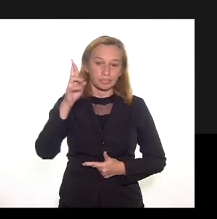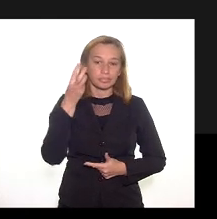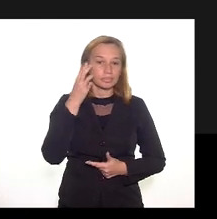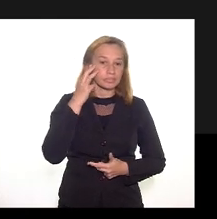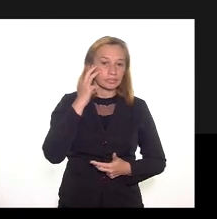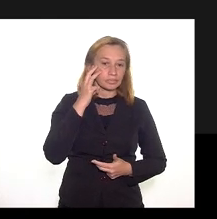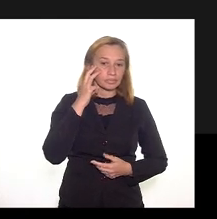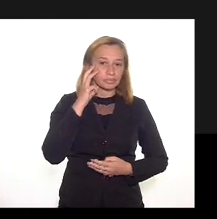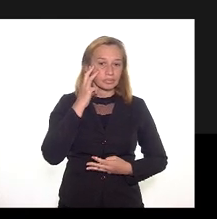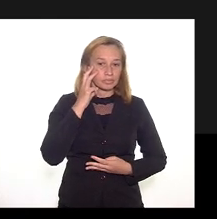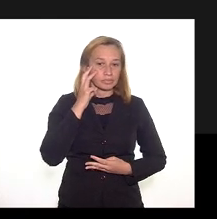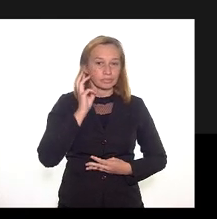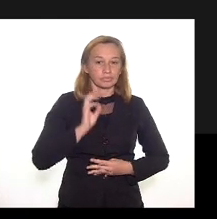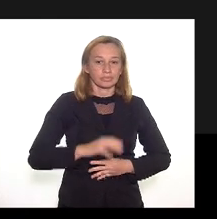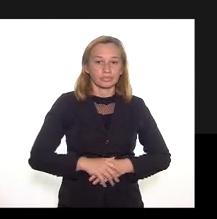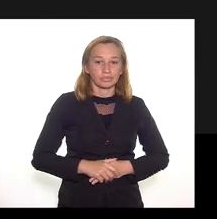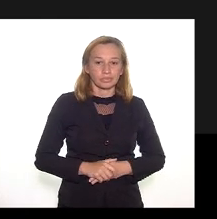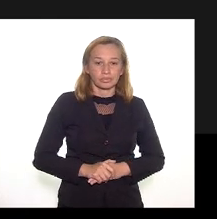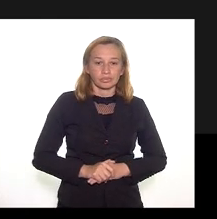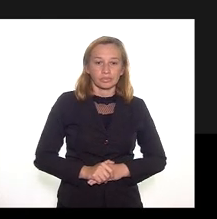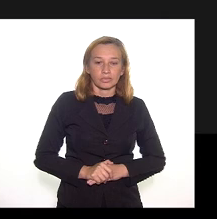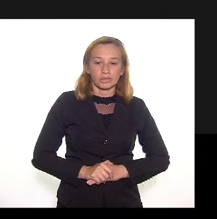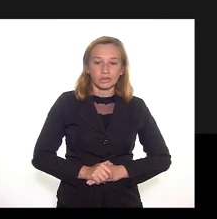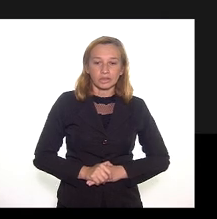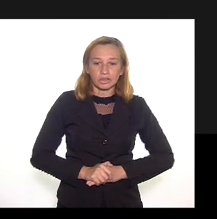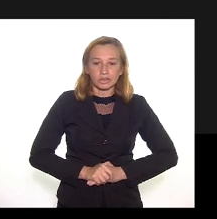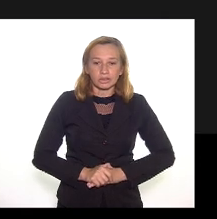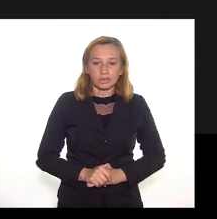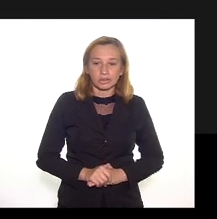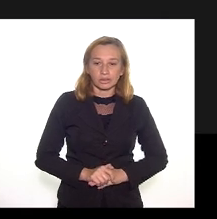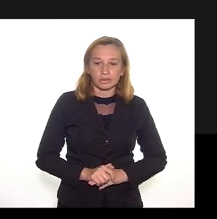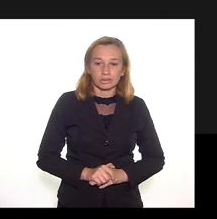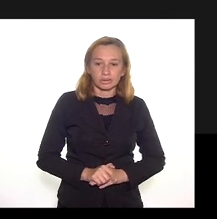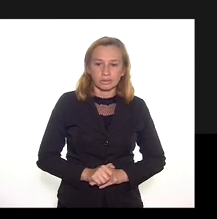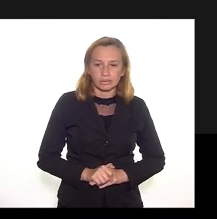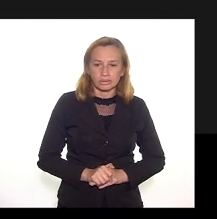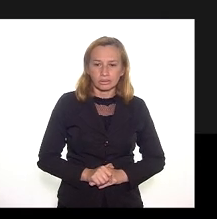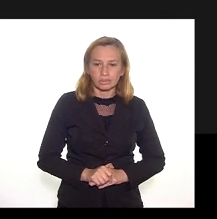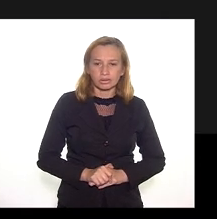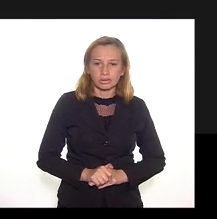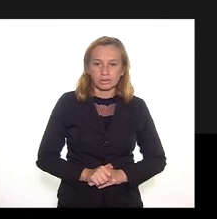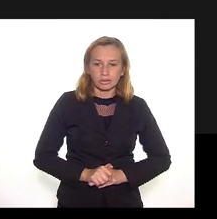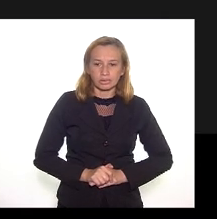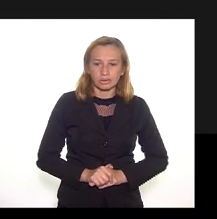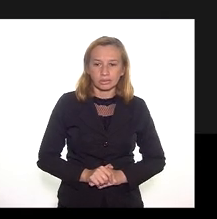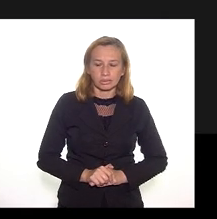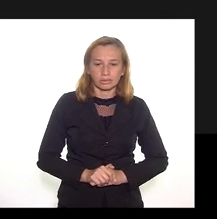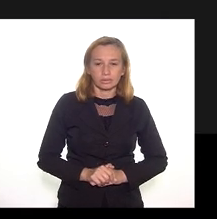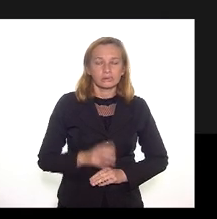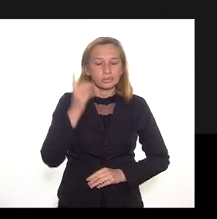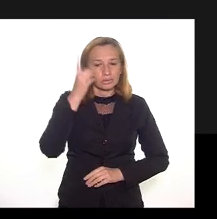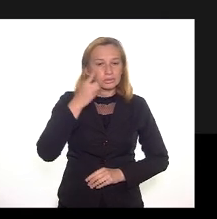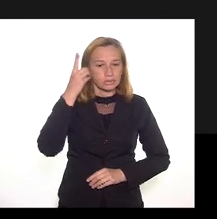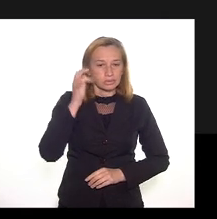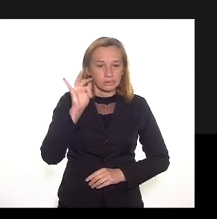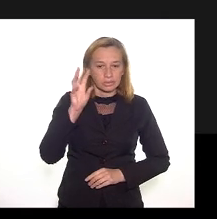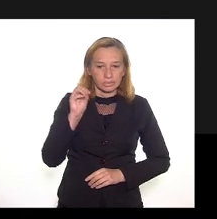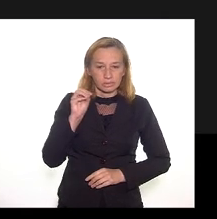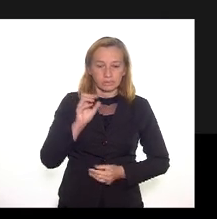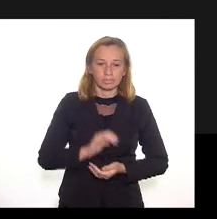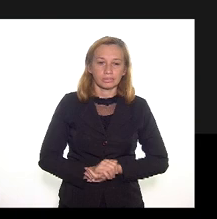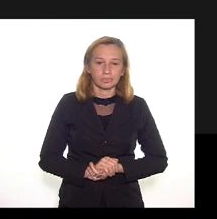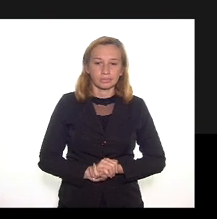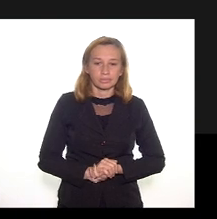Carneiro só os três estão inscritos para o expediente final escreve por favor deputado deputado Flávio Serafim o